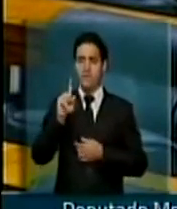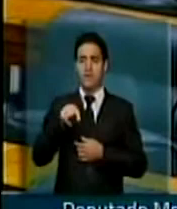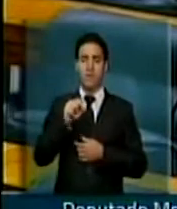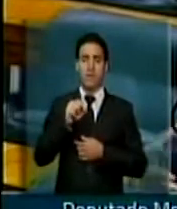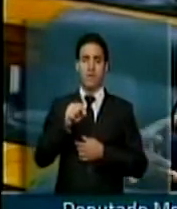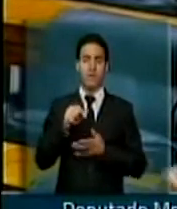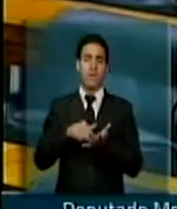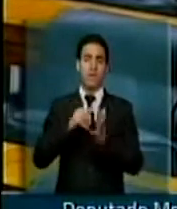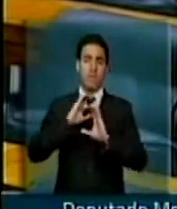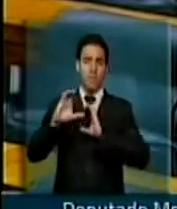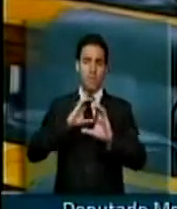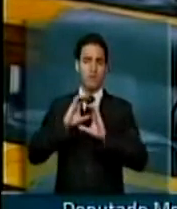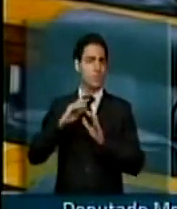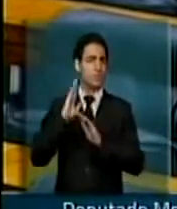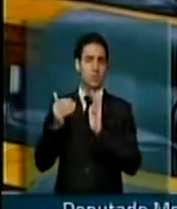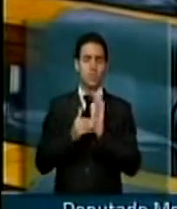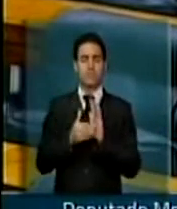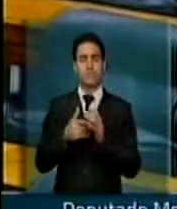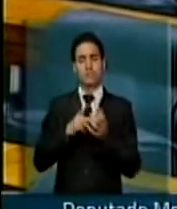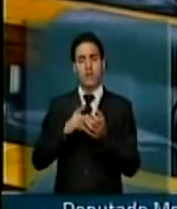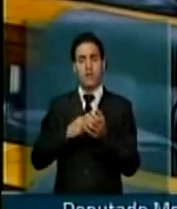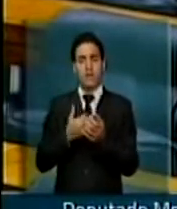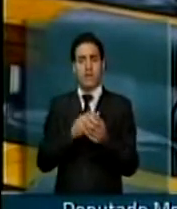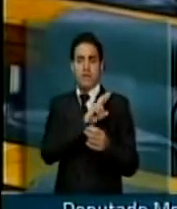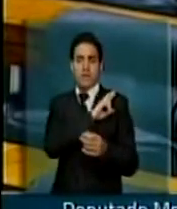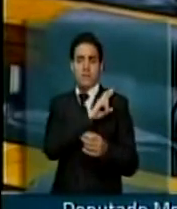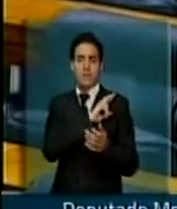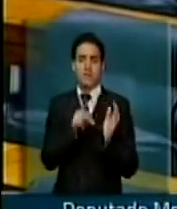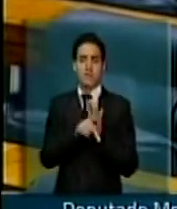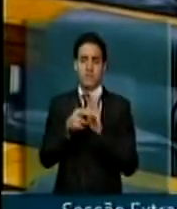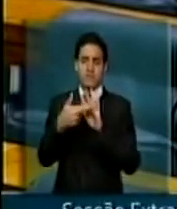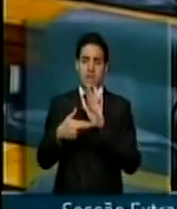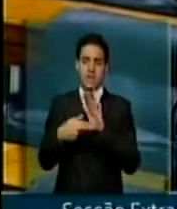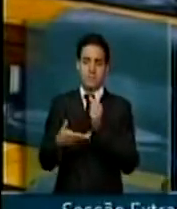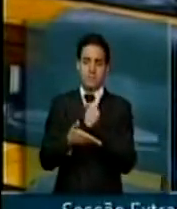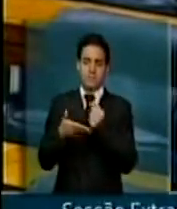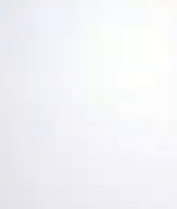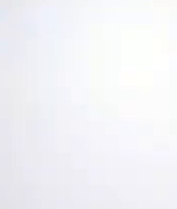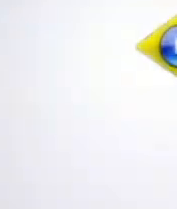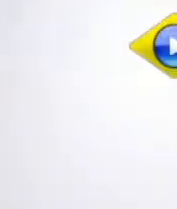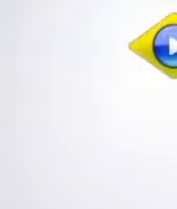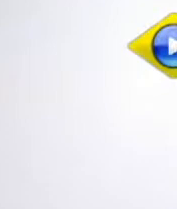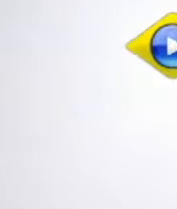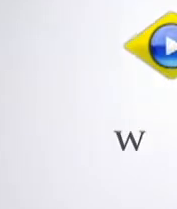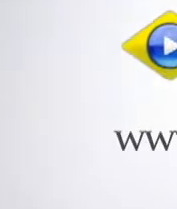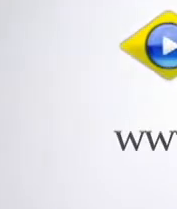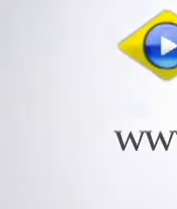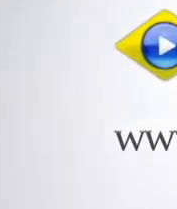todos os seus laços fincados nessa história e nesses compromissos. Muito obrigado, senhor presidente. Obrigado.